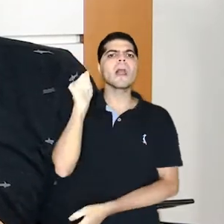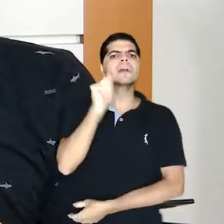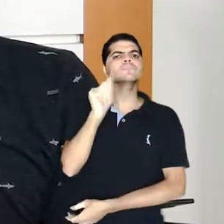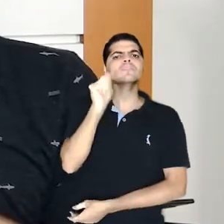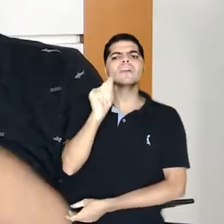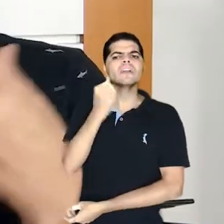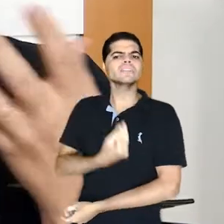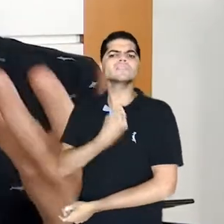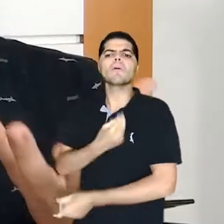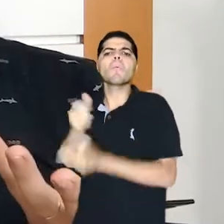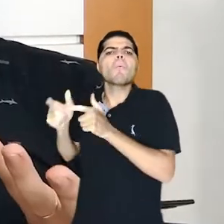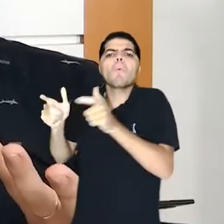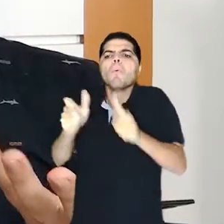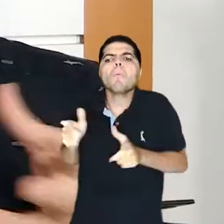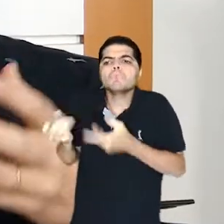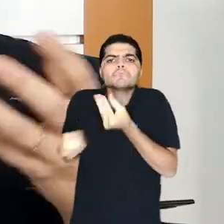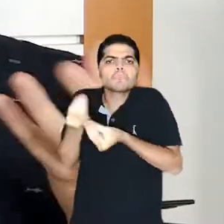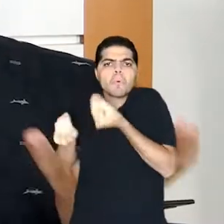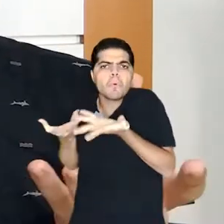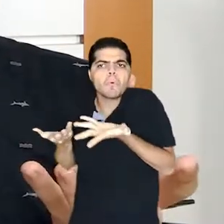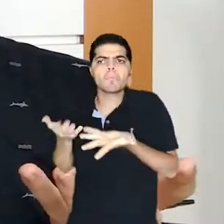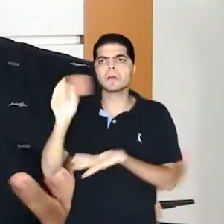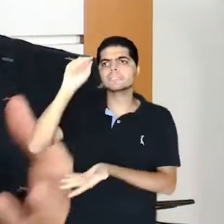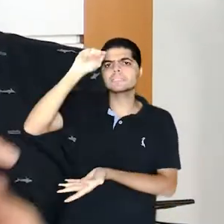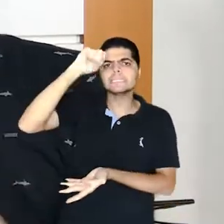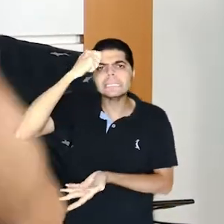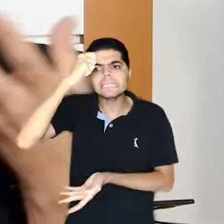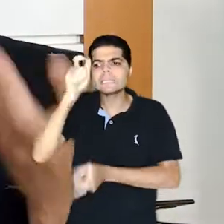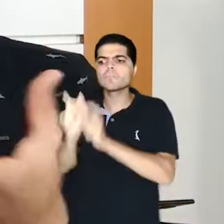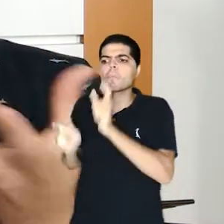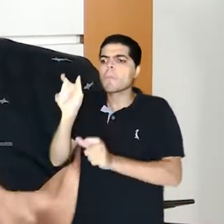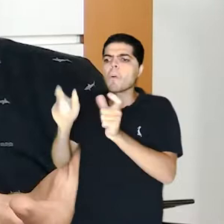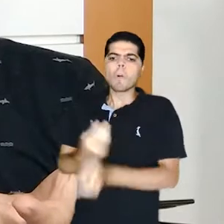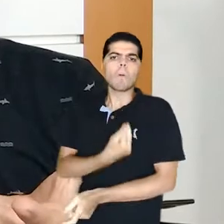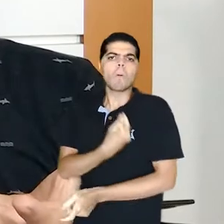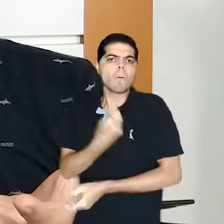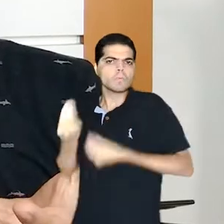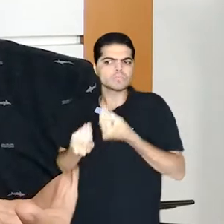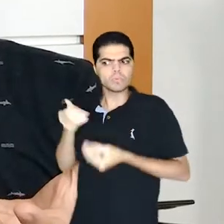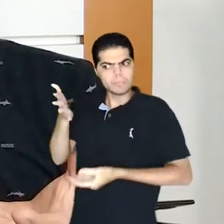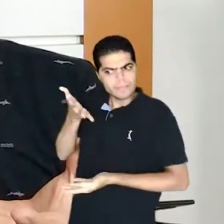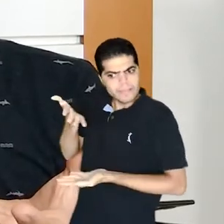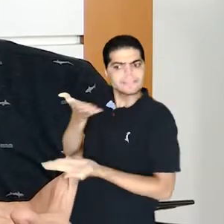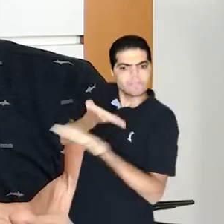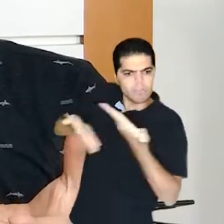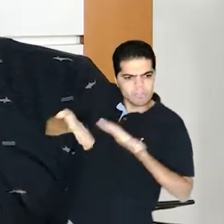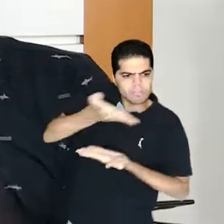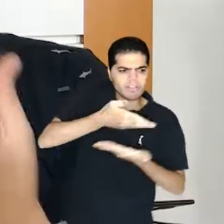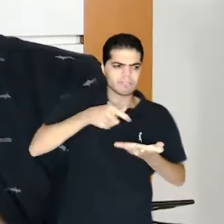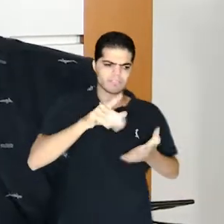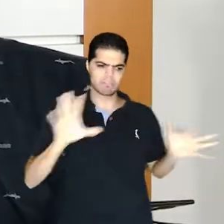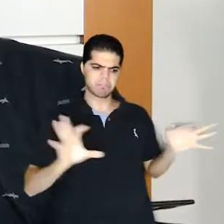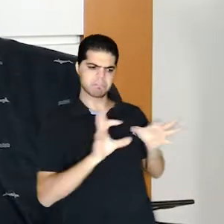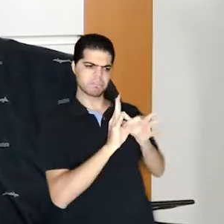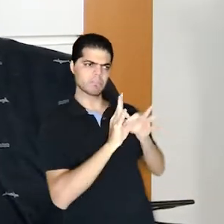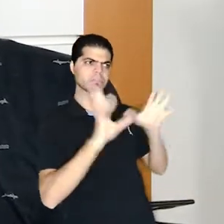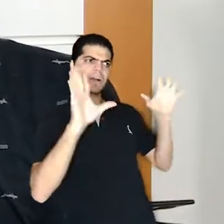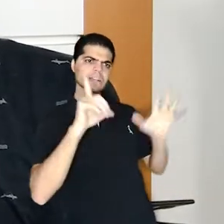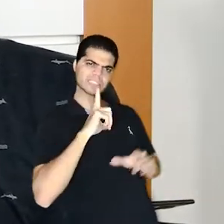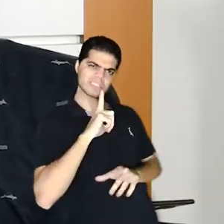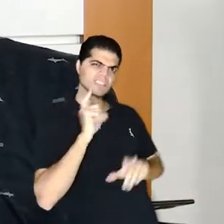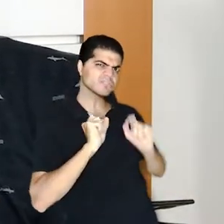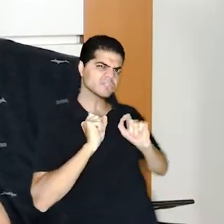o que faziam? Onde estavam as pessoas negras e o que faziam? Eles tiveram algum envolvimento com a independência? E as pessoas